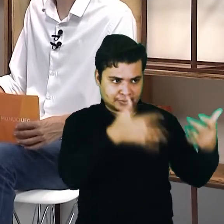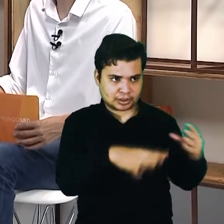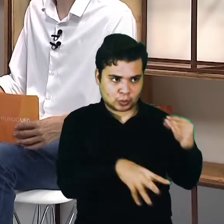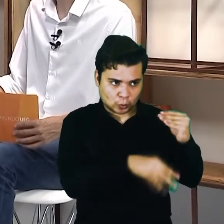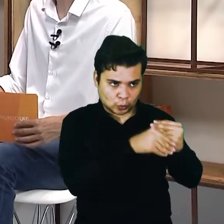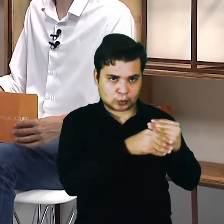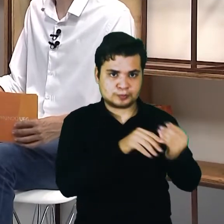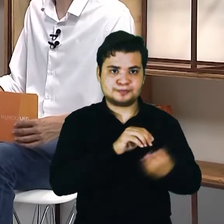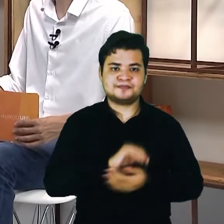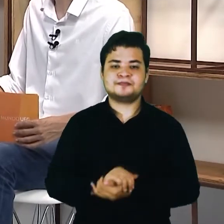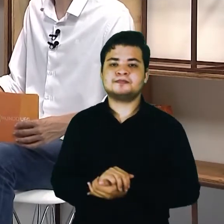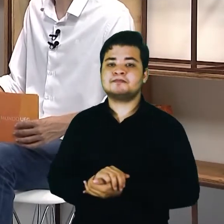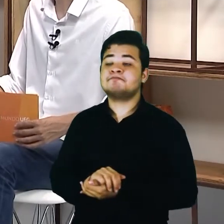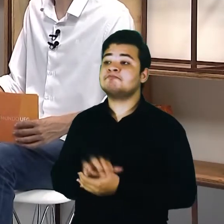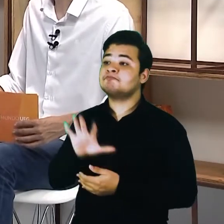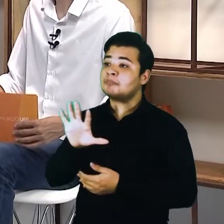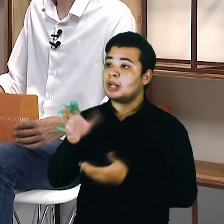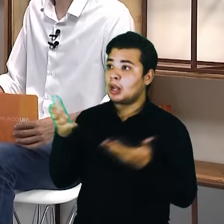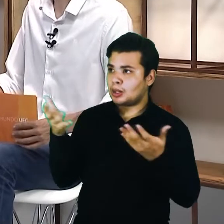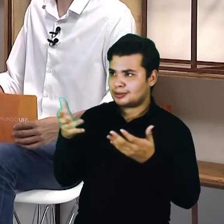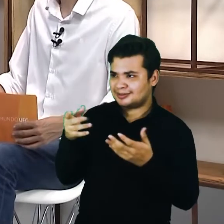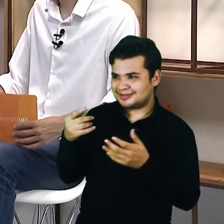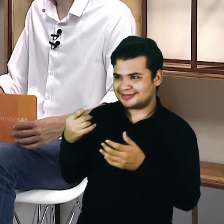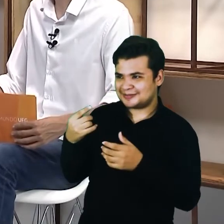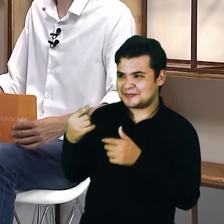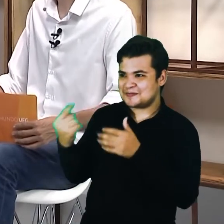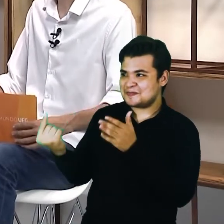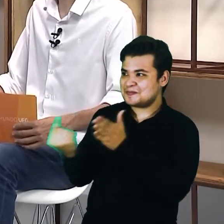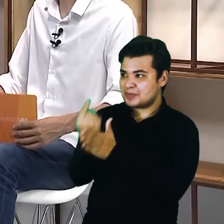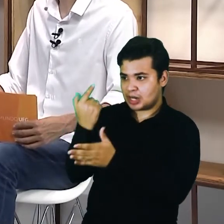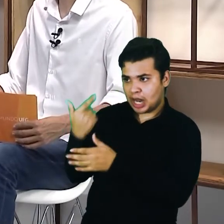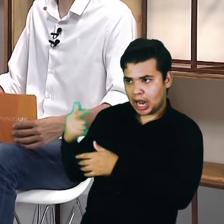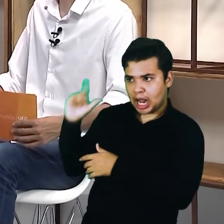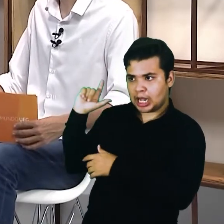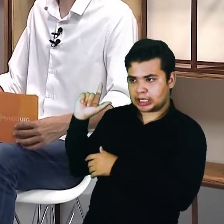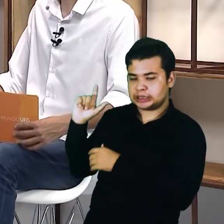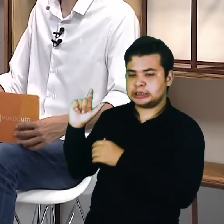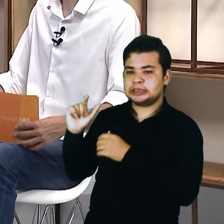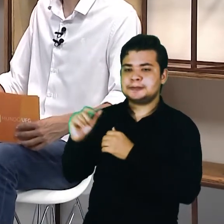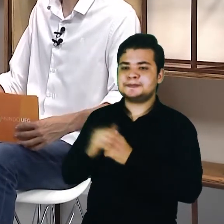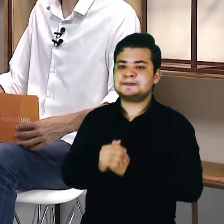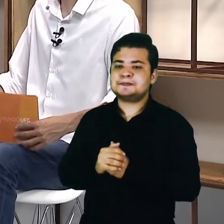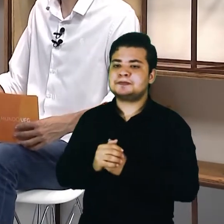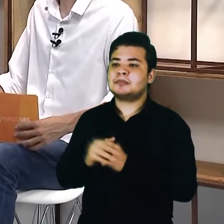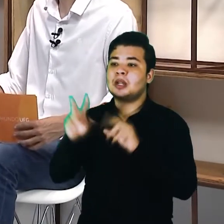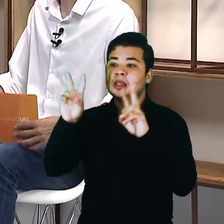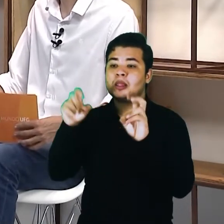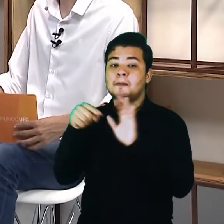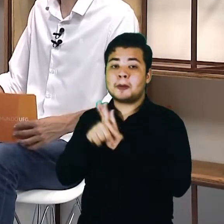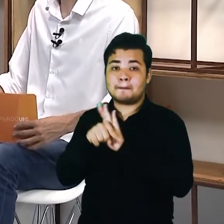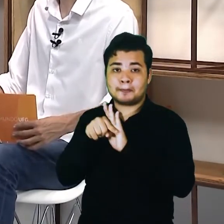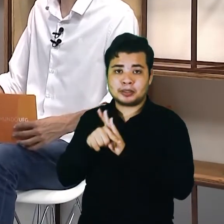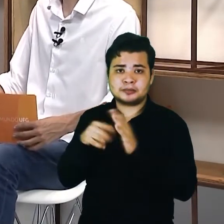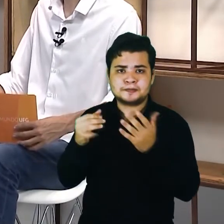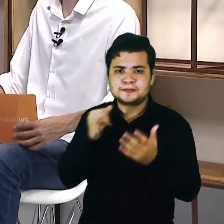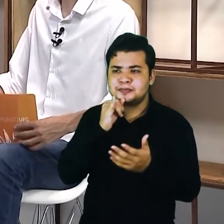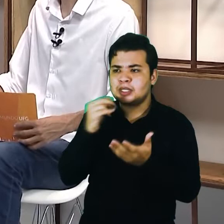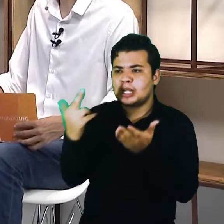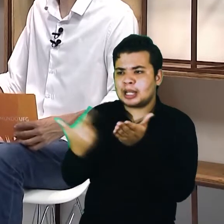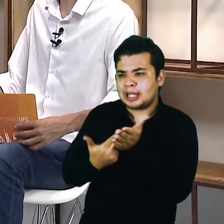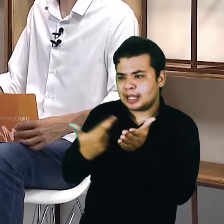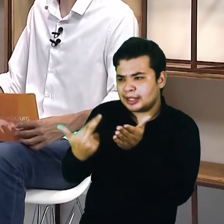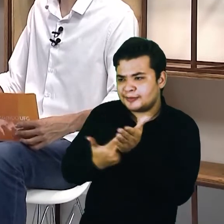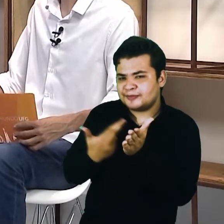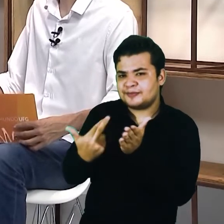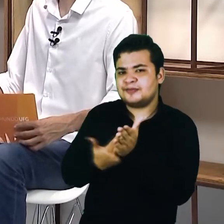depois. Eu queria até comentar um pouco sobre a sua outra pergunta sobre a pesquisa. Inclusive, todas as revistas em que